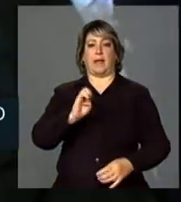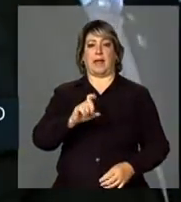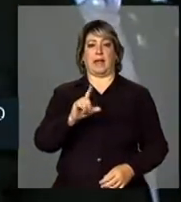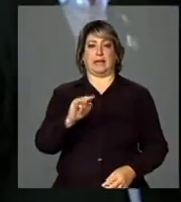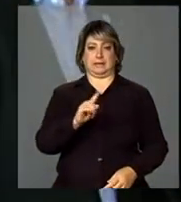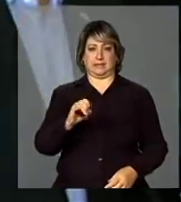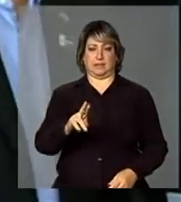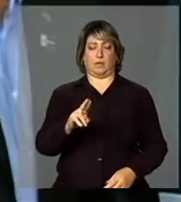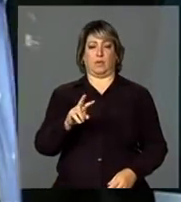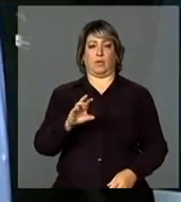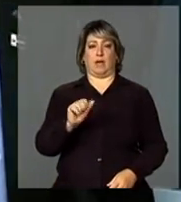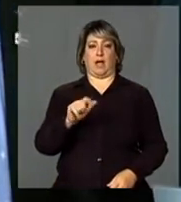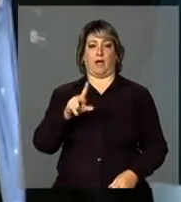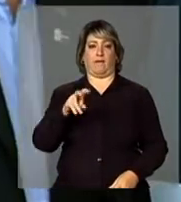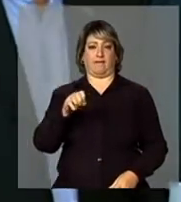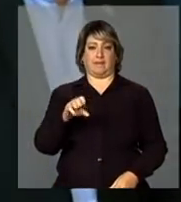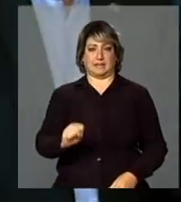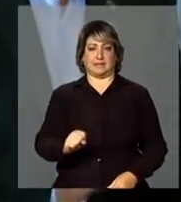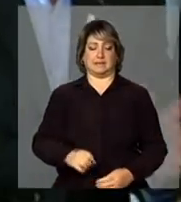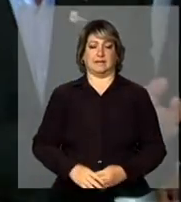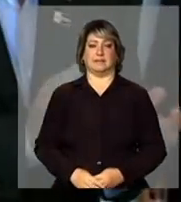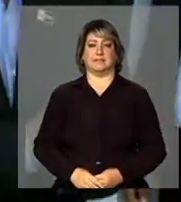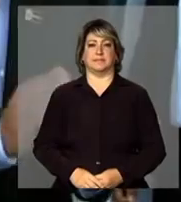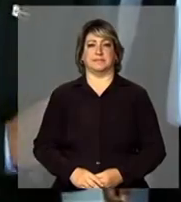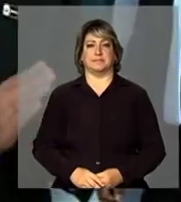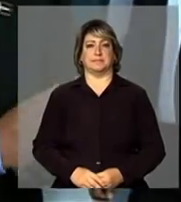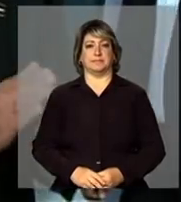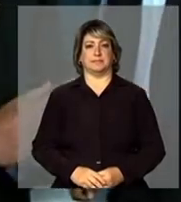de Andrade Alves.